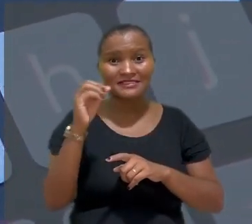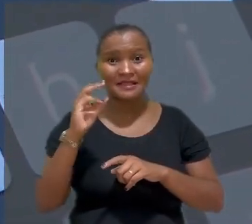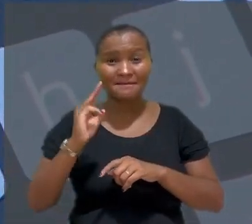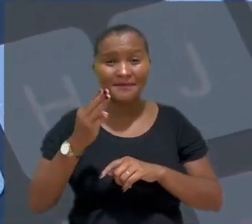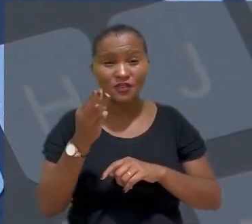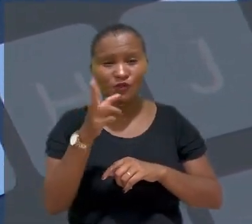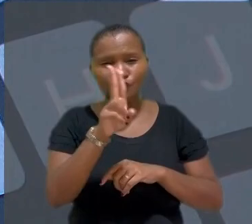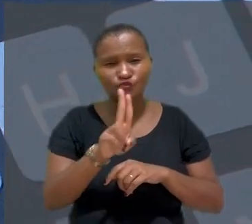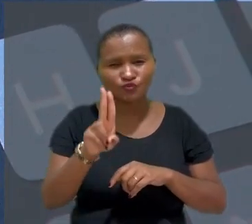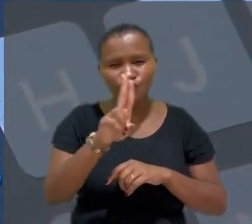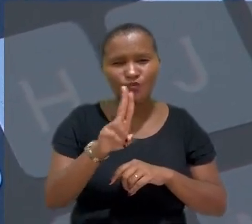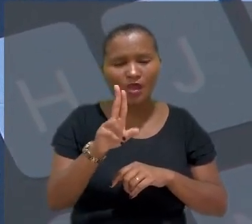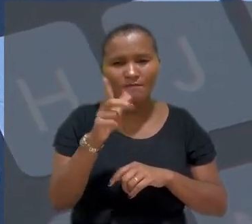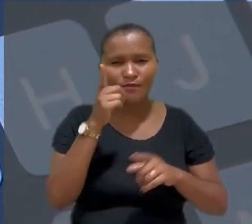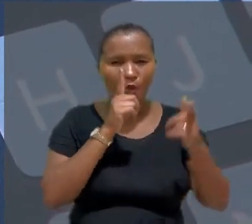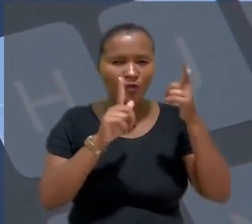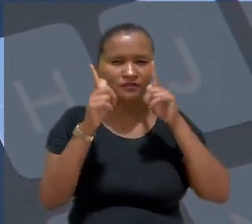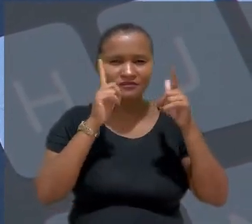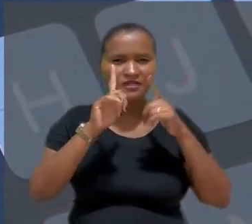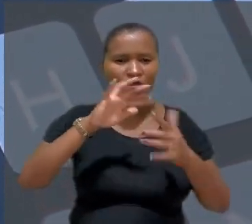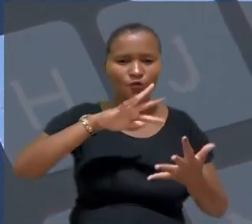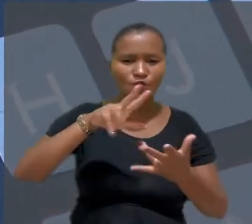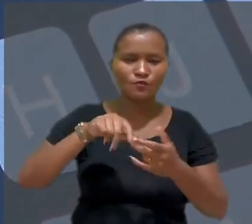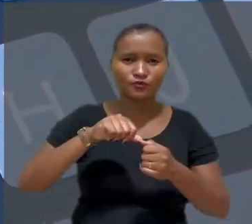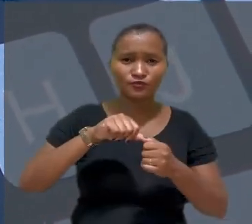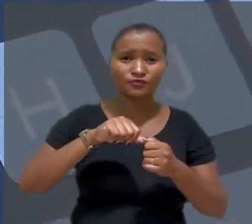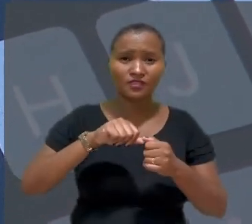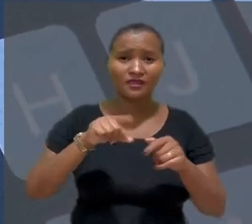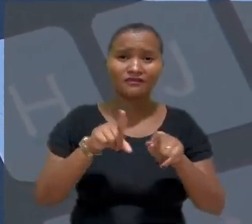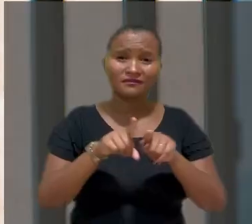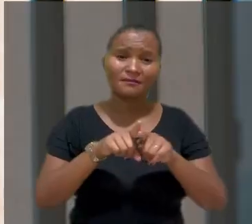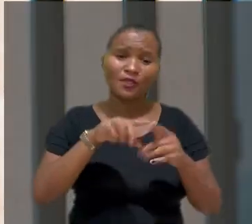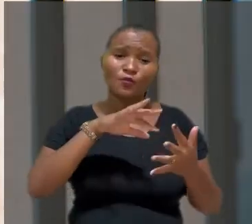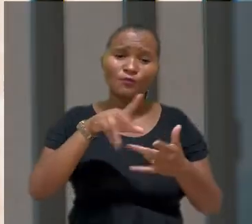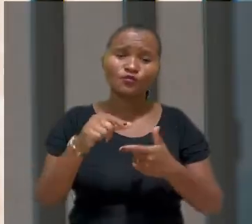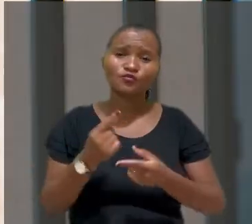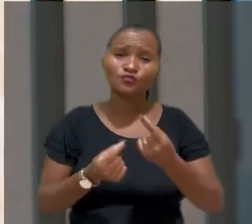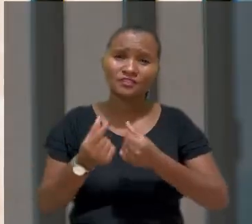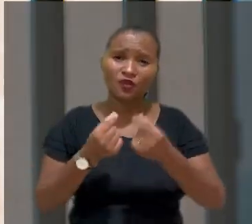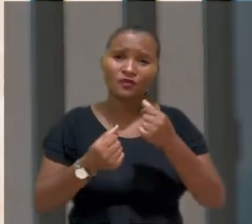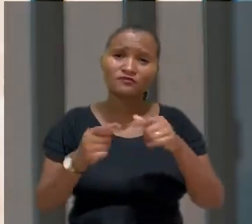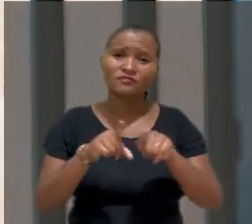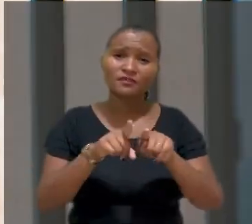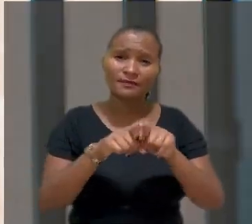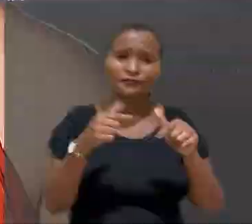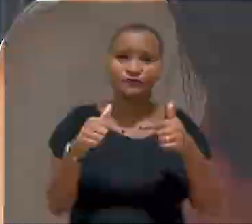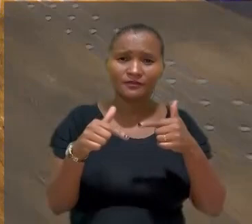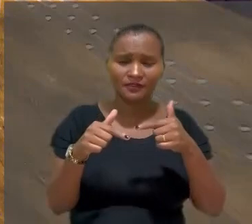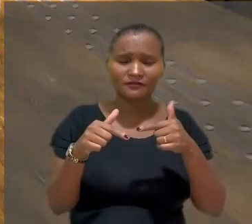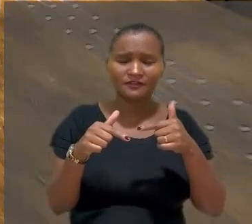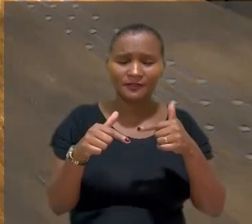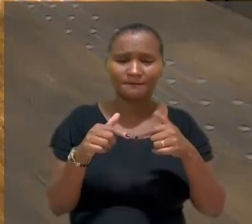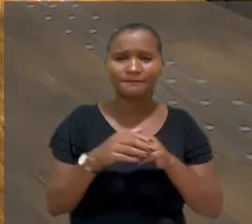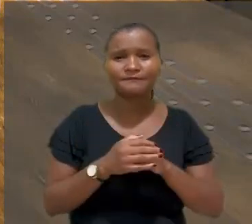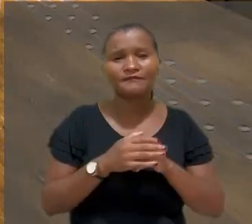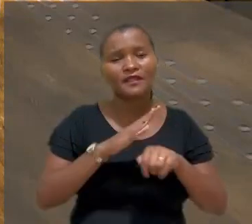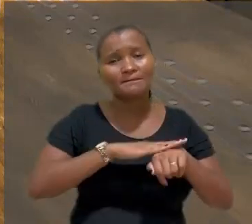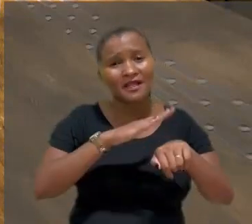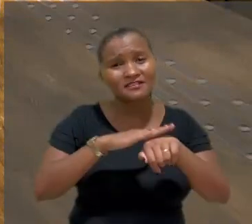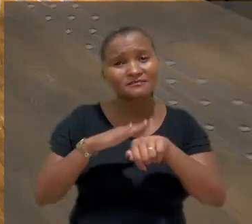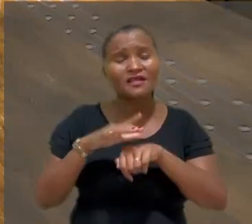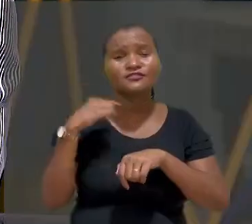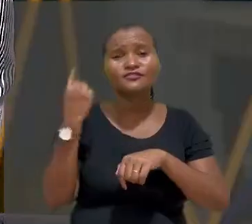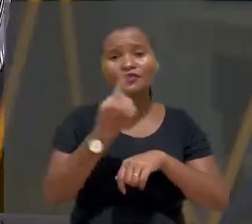100 milhões de usuários, conquistaram o mundo, inclusive o mundo dos negócios e do trabalho. Cada vez mais a gente vai